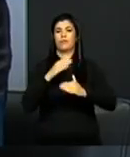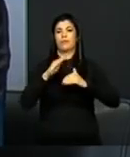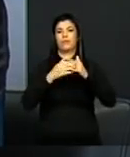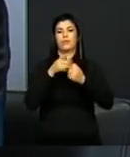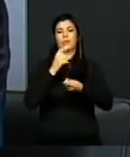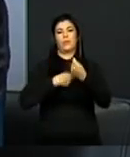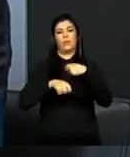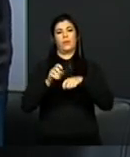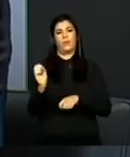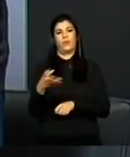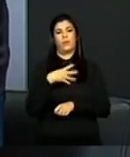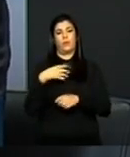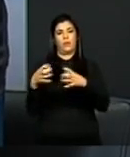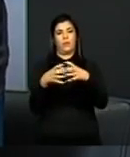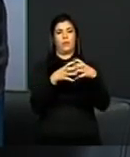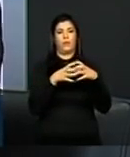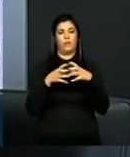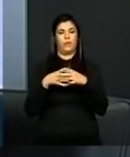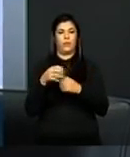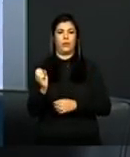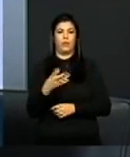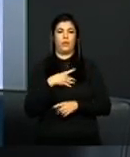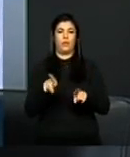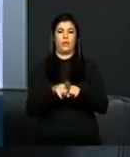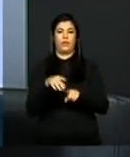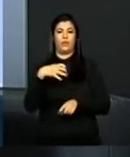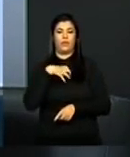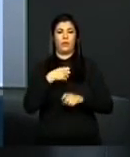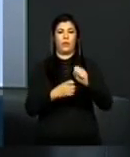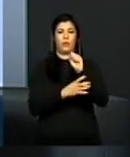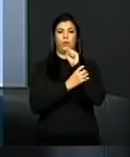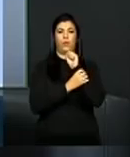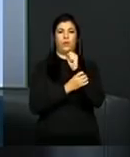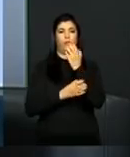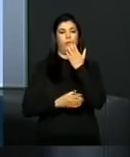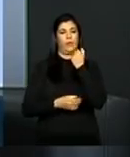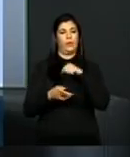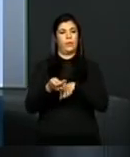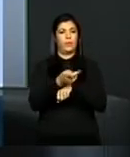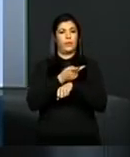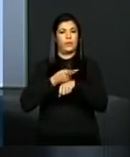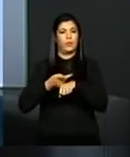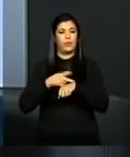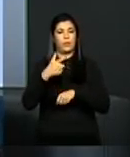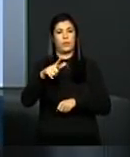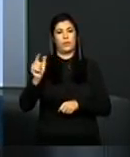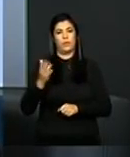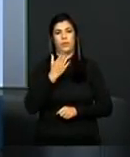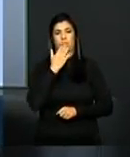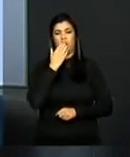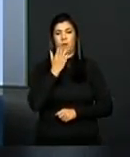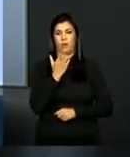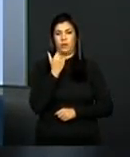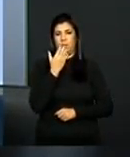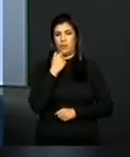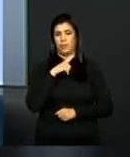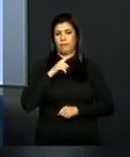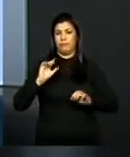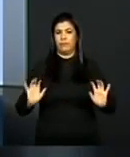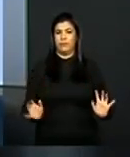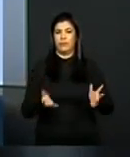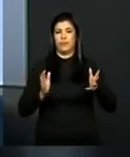nessas comunidades, em especial de segurança alimentar e de busca por mais alimentos, onde qualquer estímulo